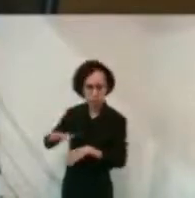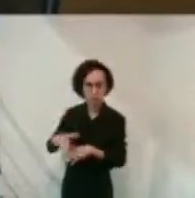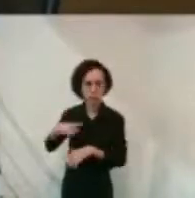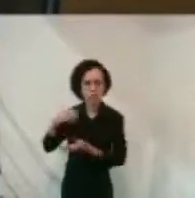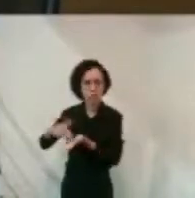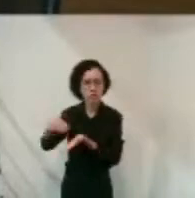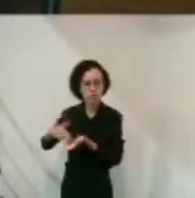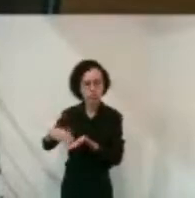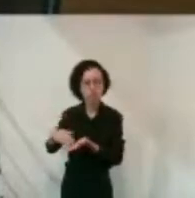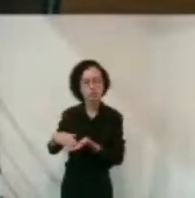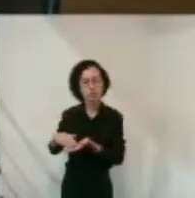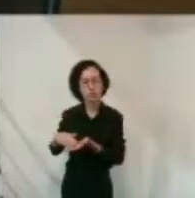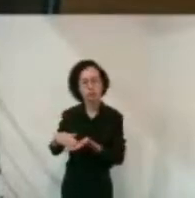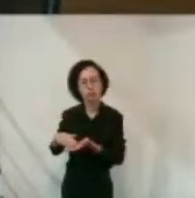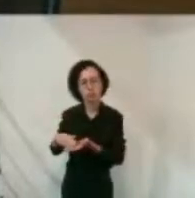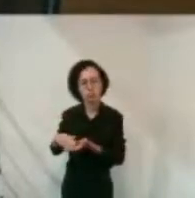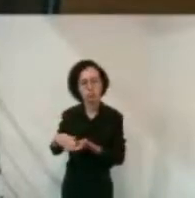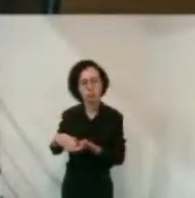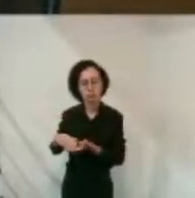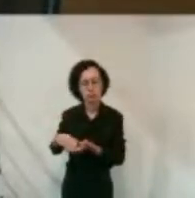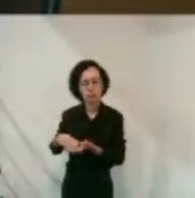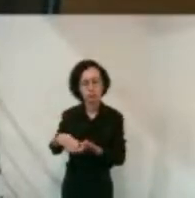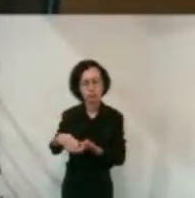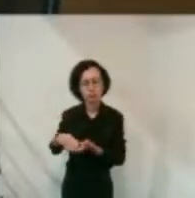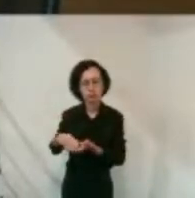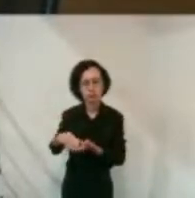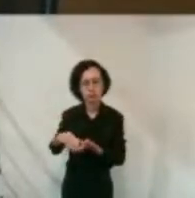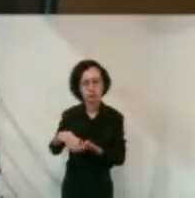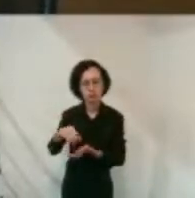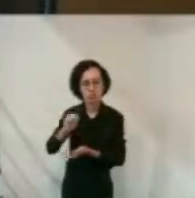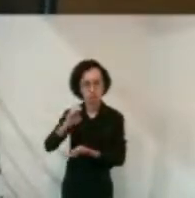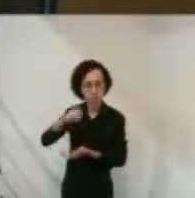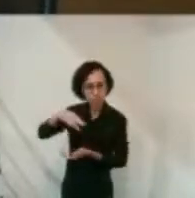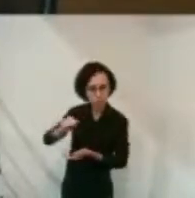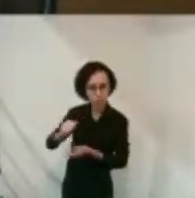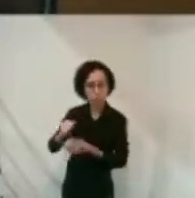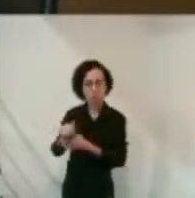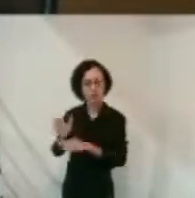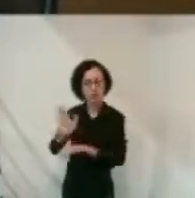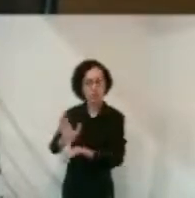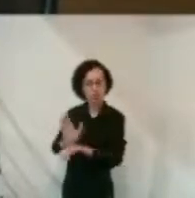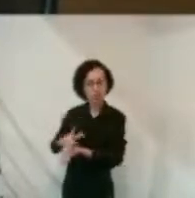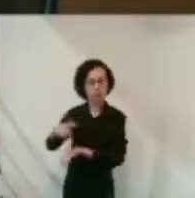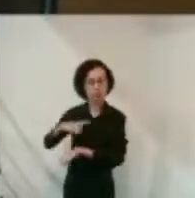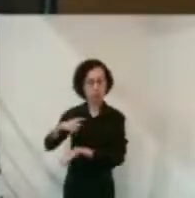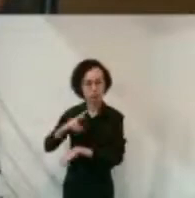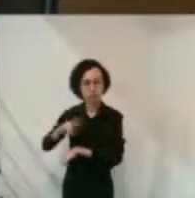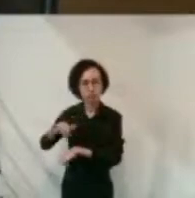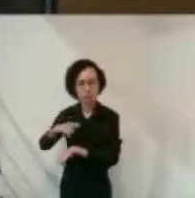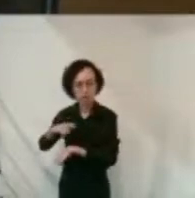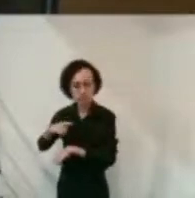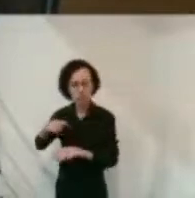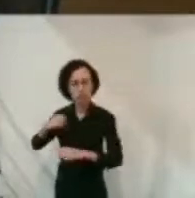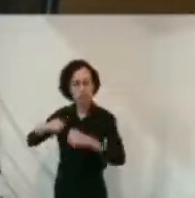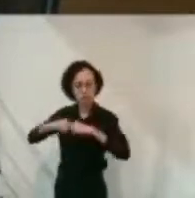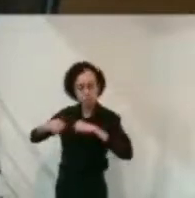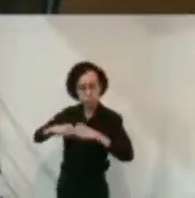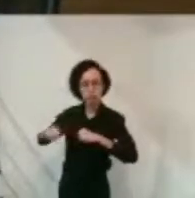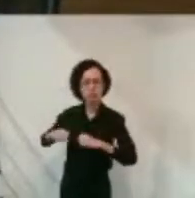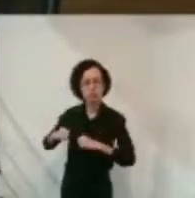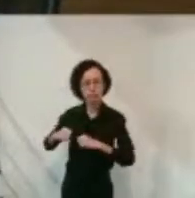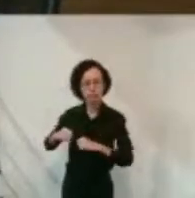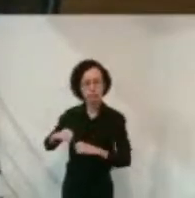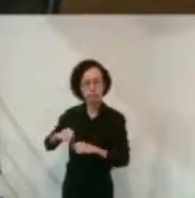secretário executivo da SEMAS, doutor Edilson, que à tarde vai ter um momento de debate, a